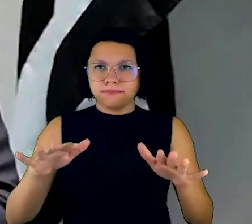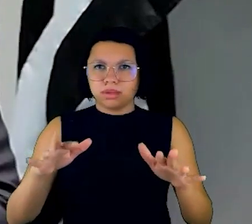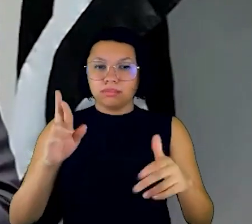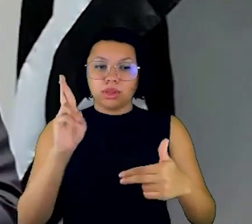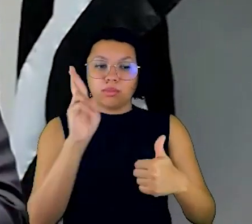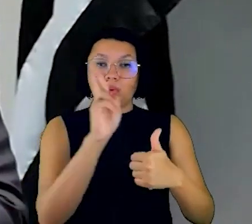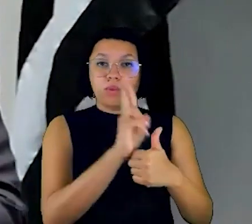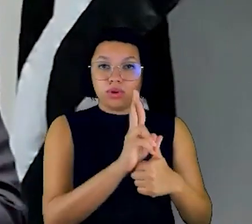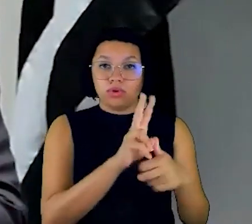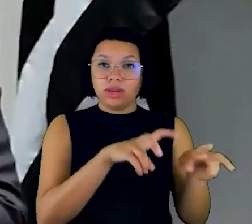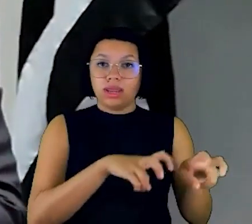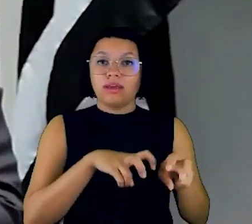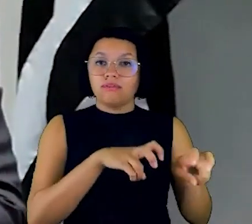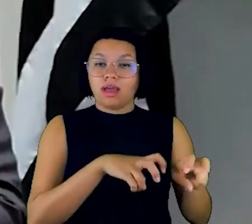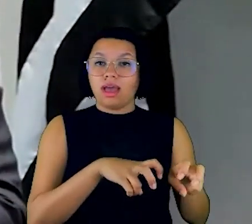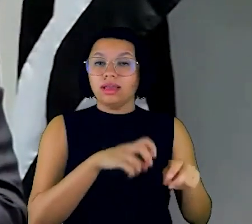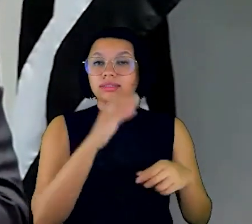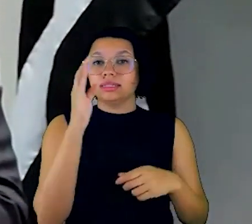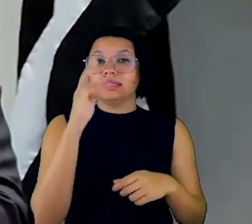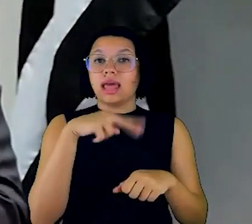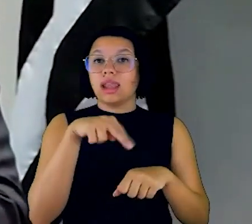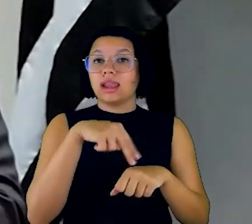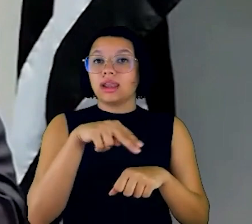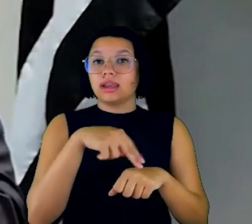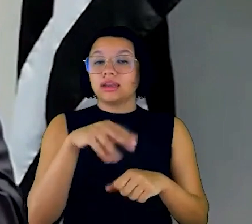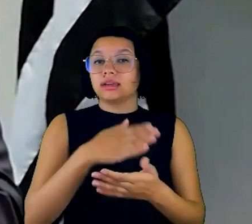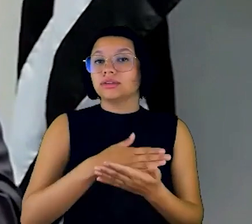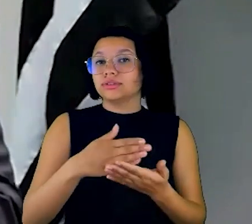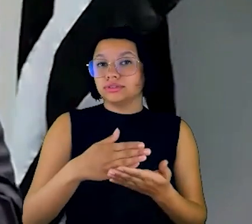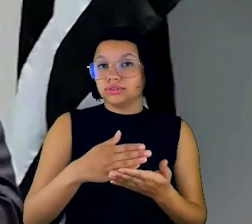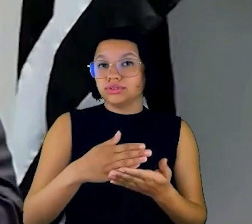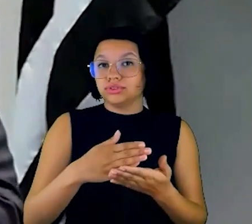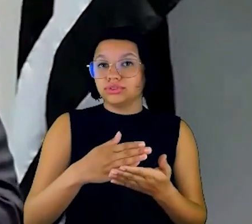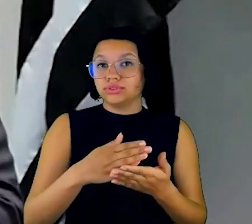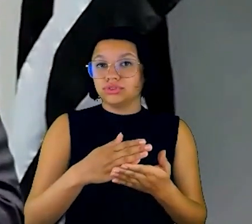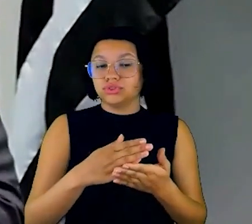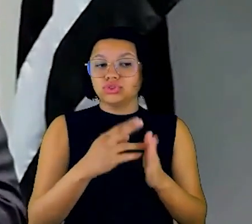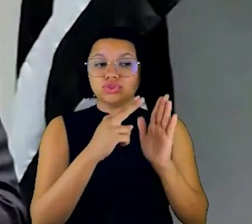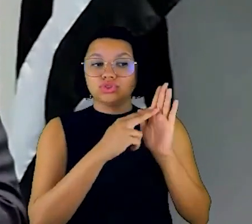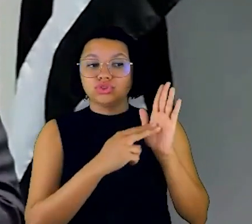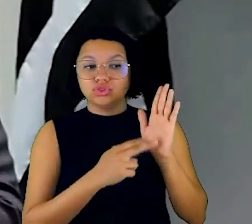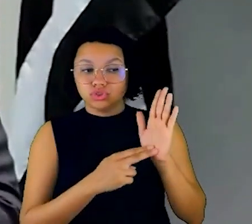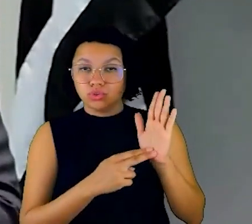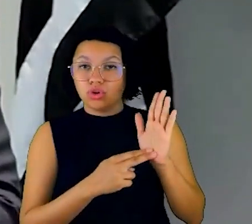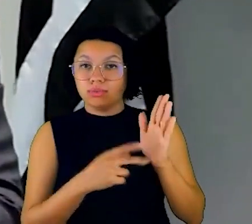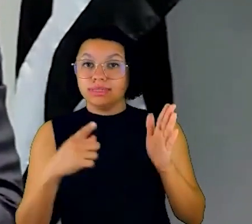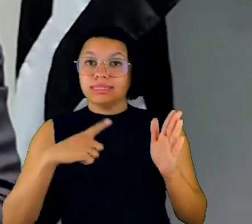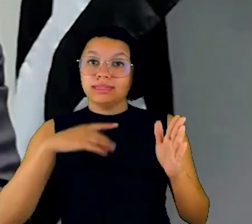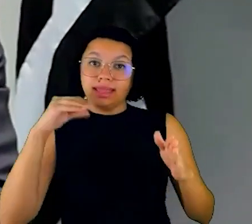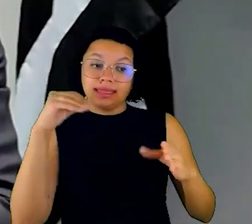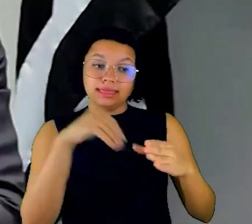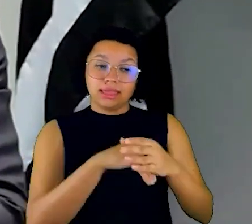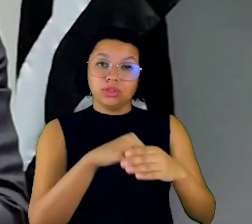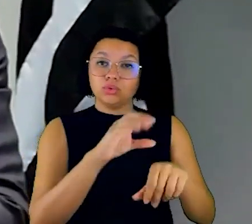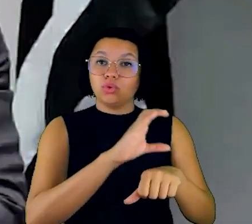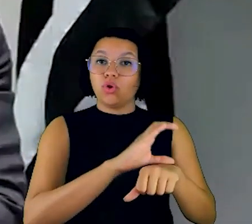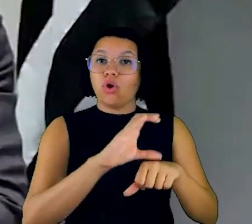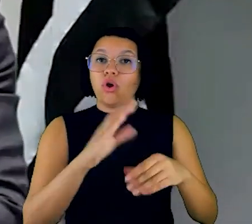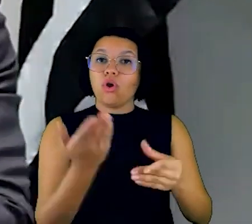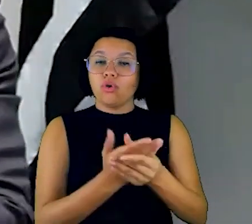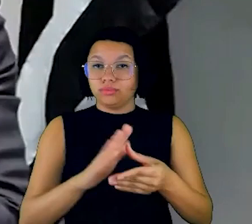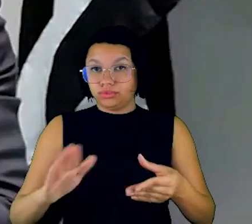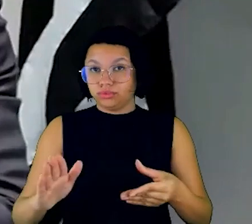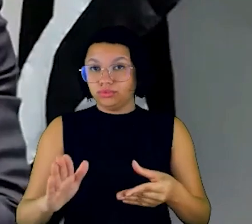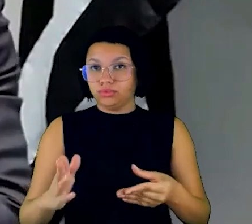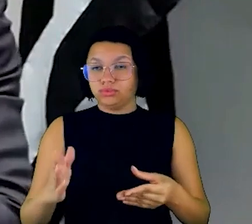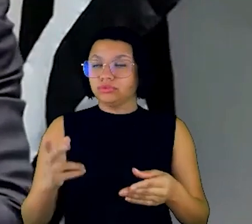da Fazenda Nacional a partir de diretivas fixadas no Código de Processo Civil. Diretivas que nós